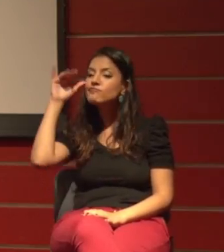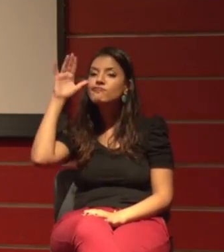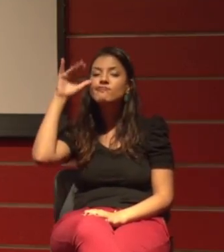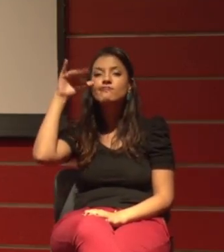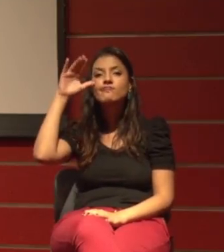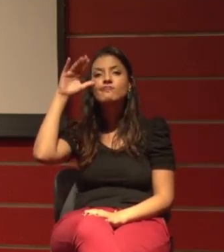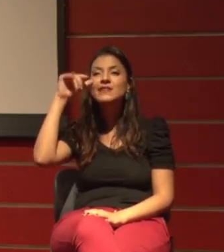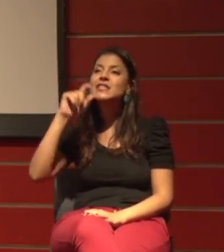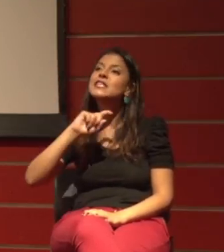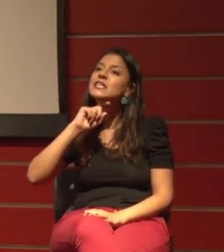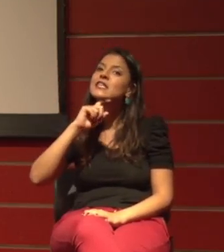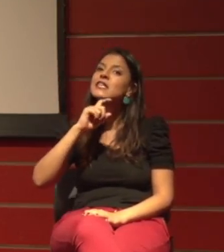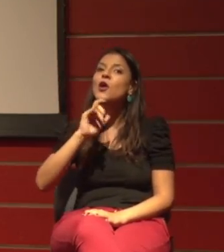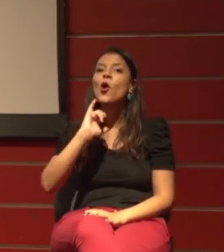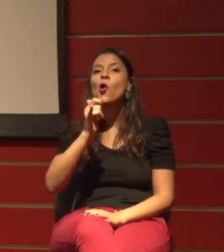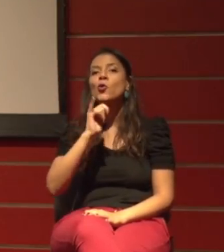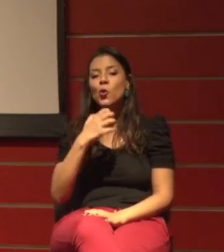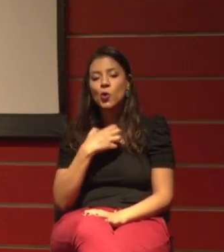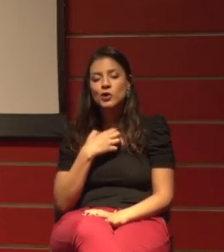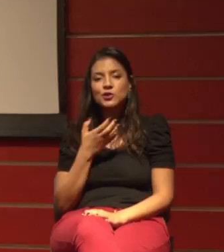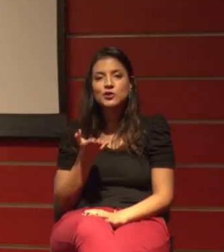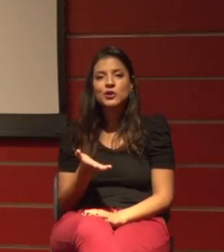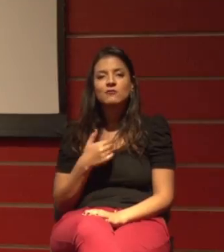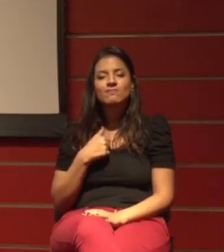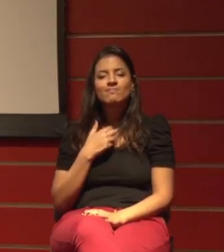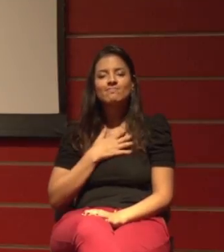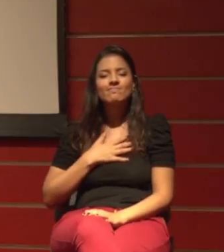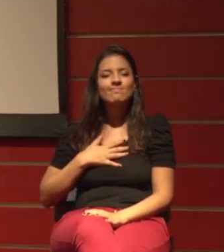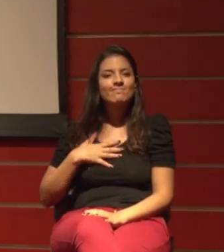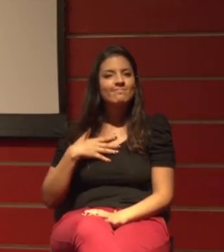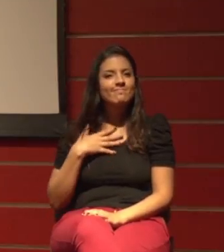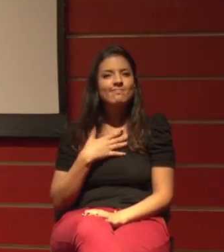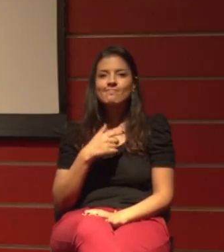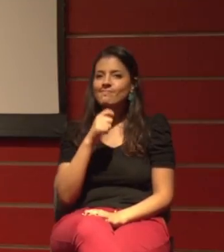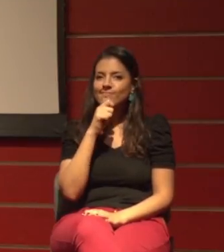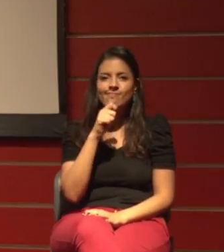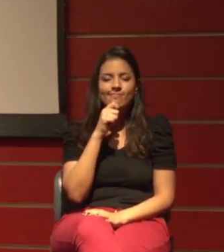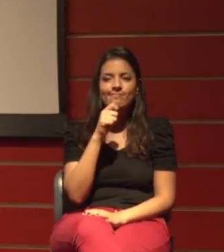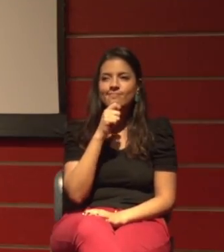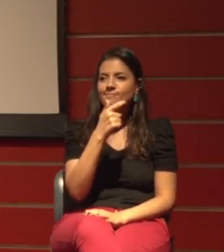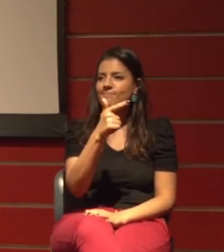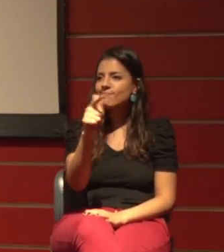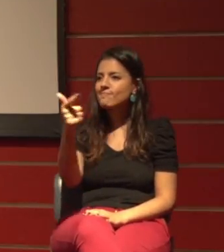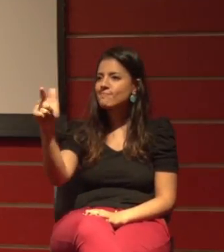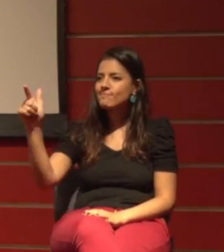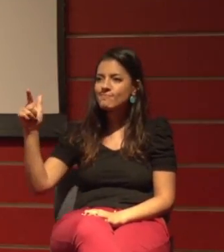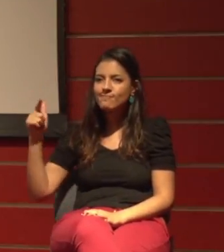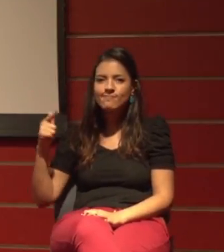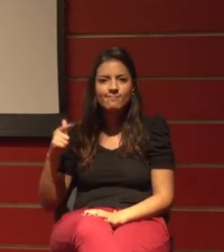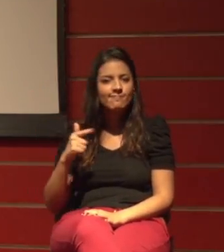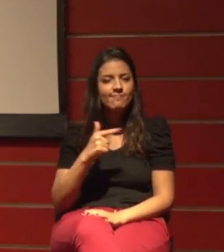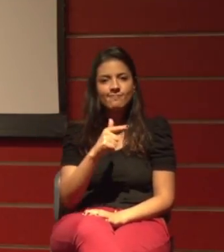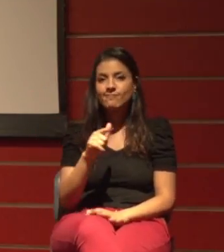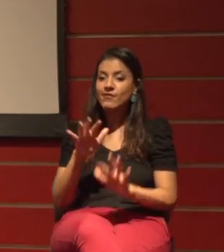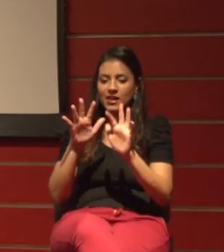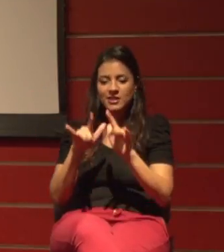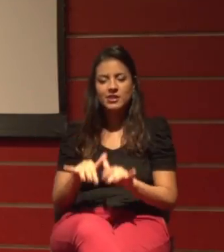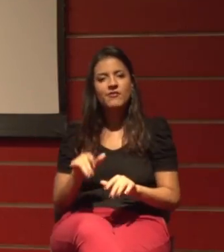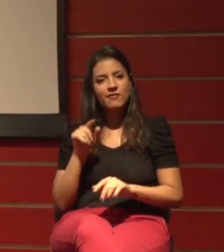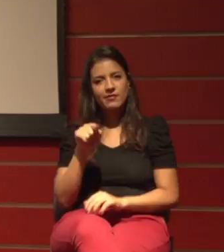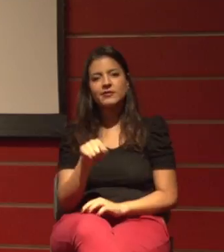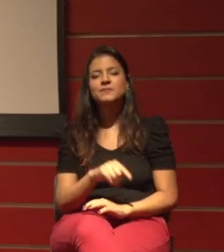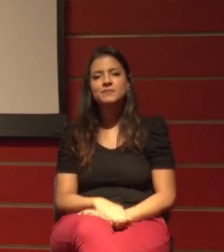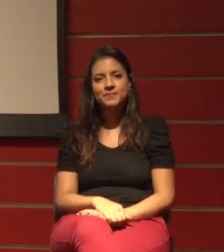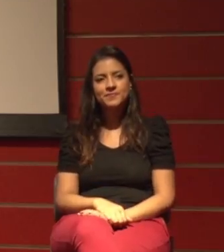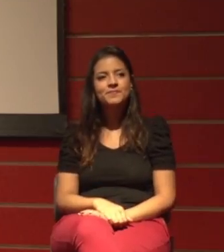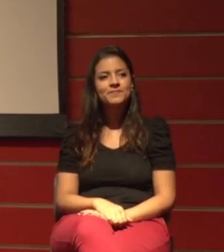ninguém ainda contou de uma maneira que que me satisfaça né então foi esse o processo de escrever eh depois